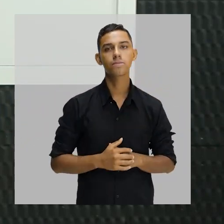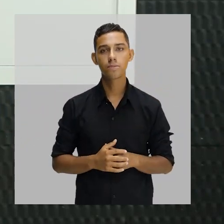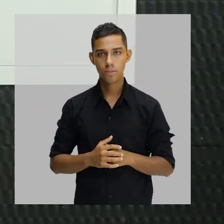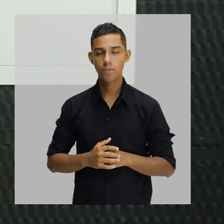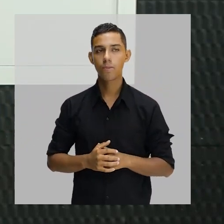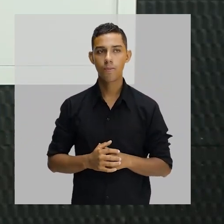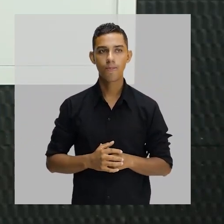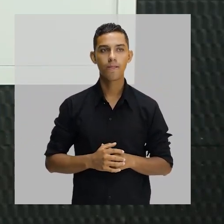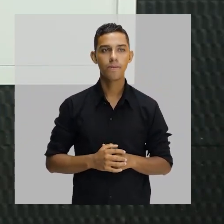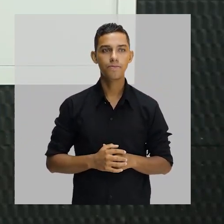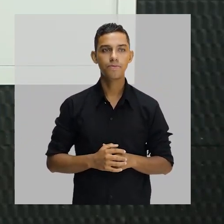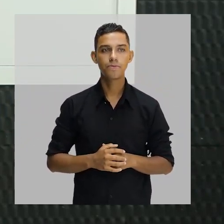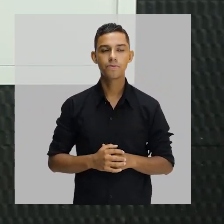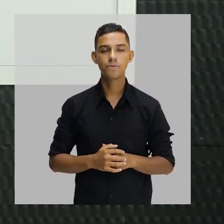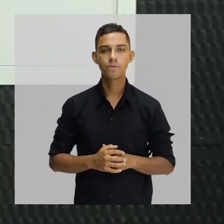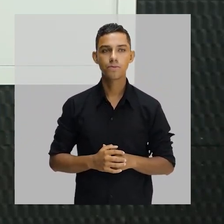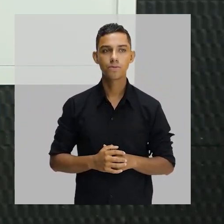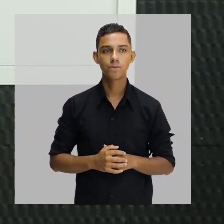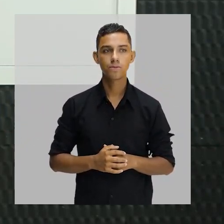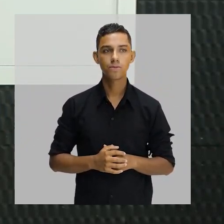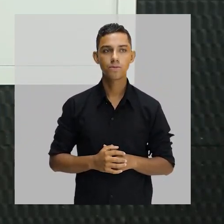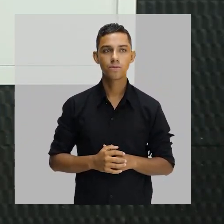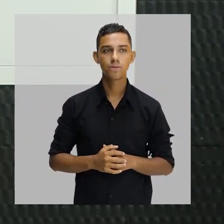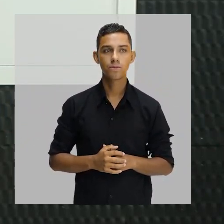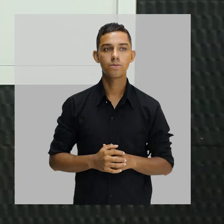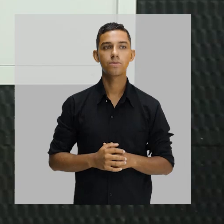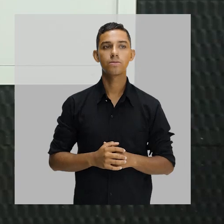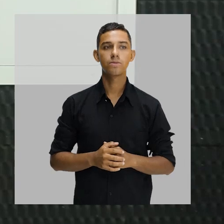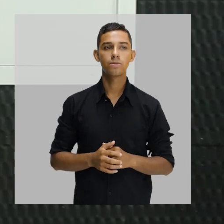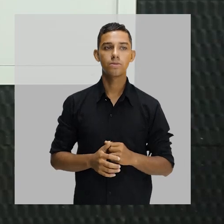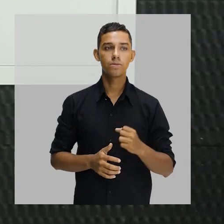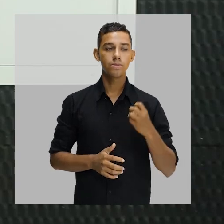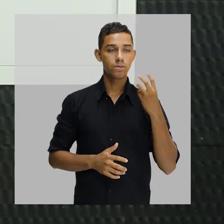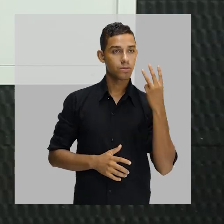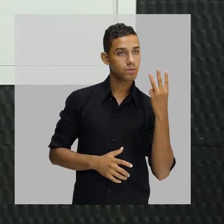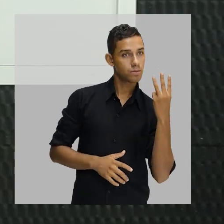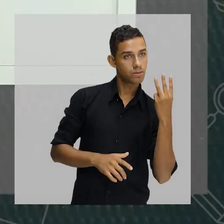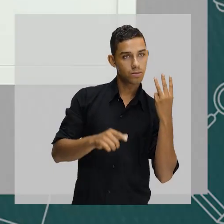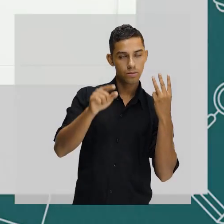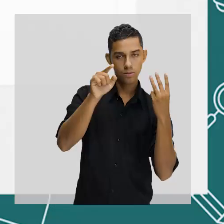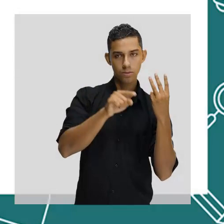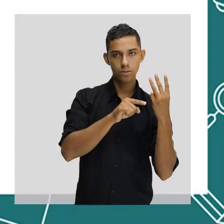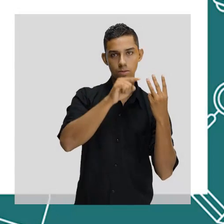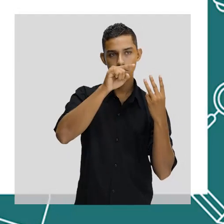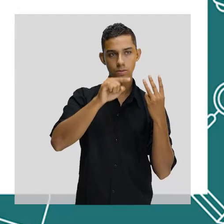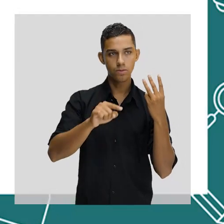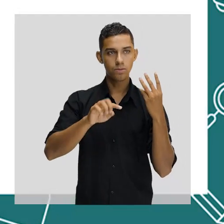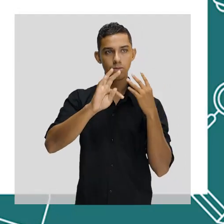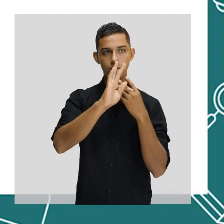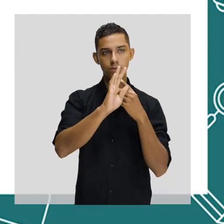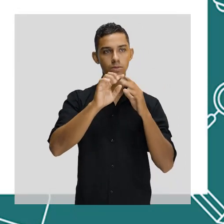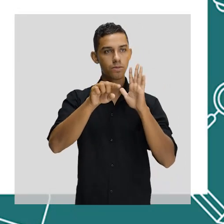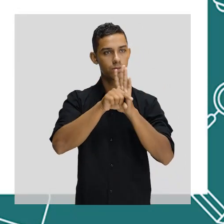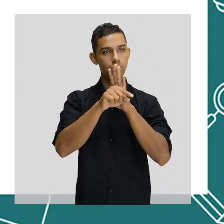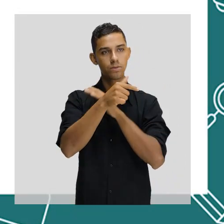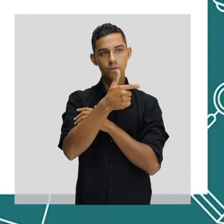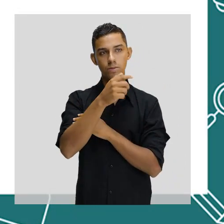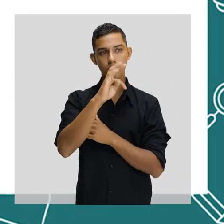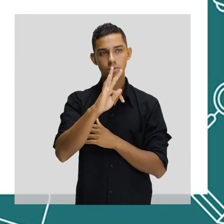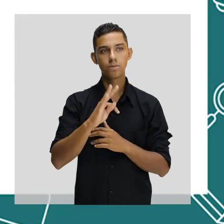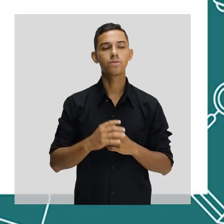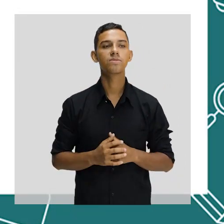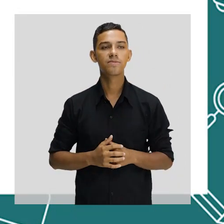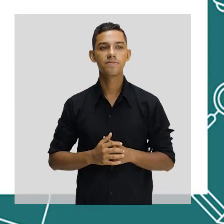vai ser negativo. Né? 3t menos 2t vai ser igual a t. 15 menos 5 vai dar